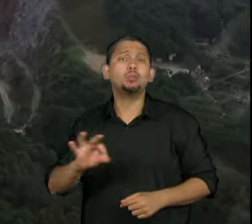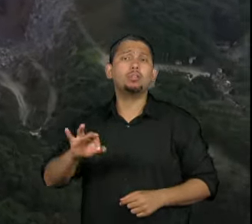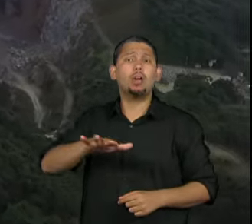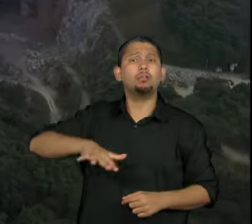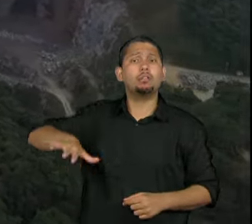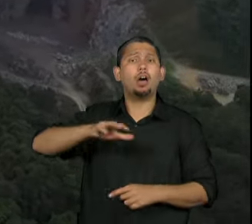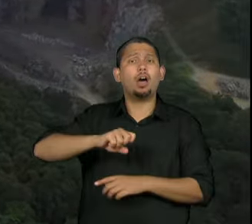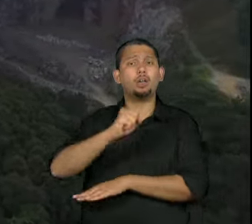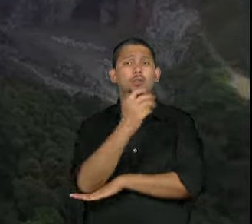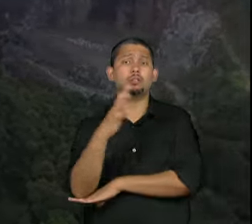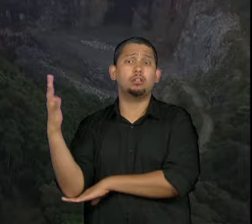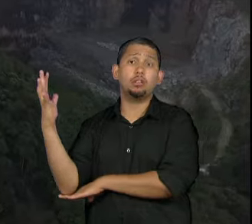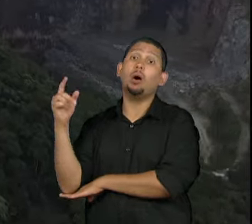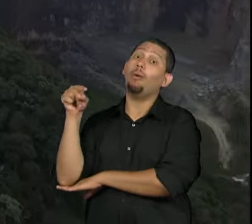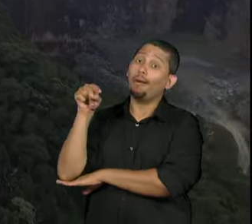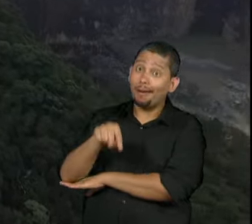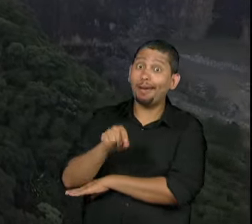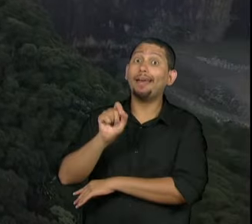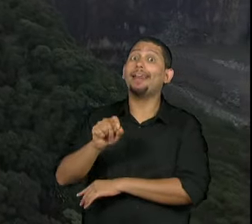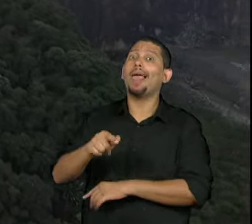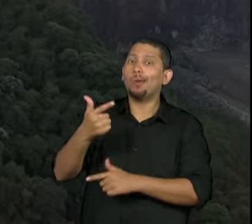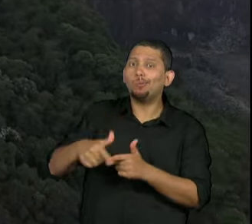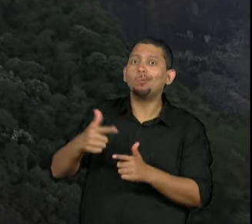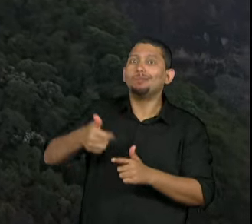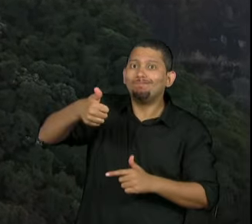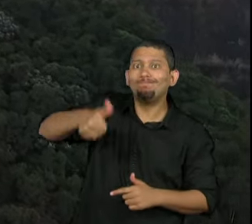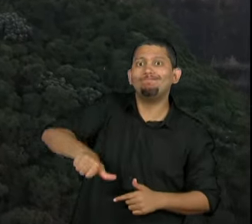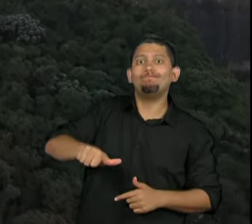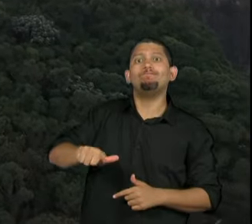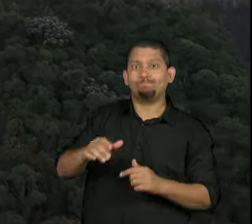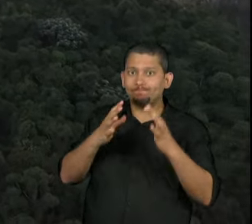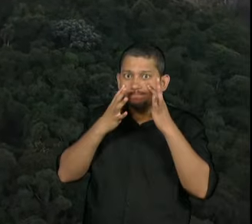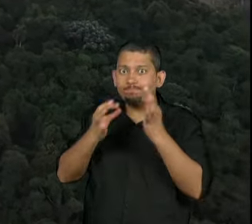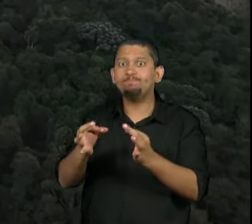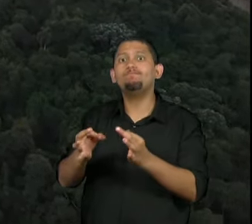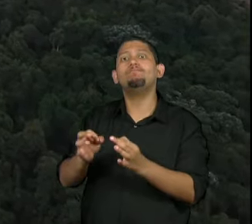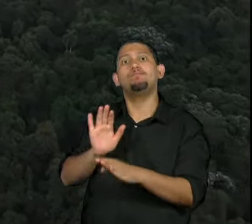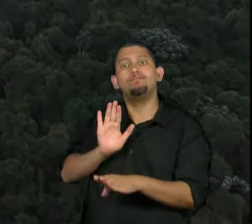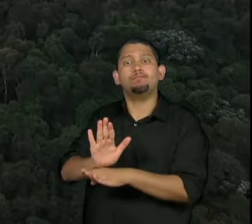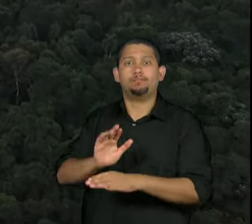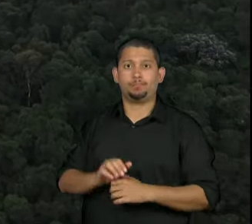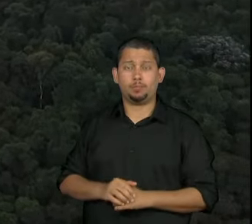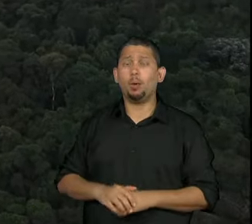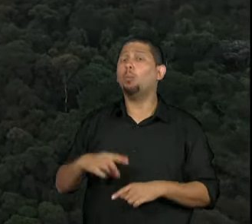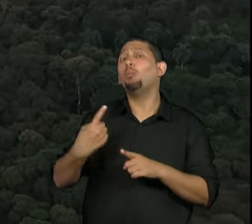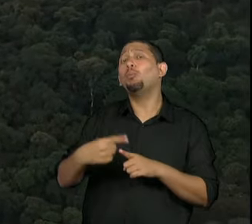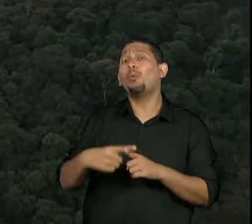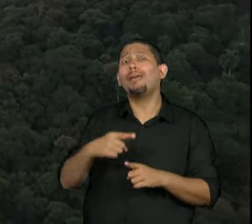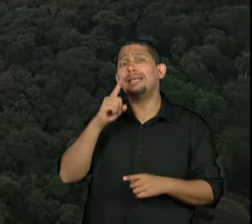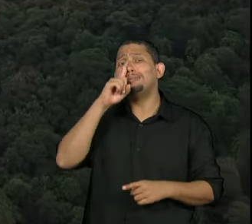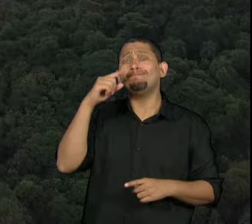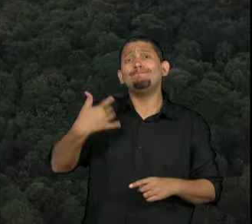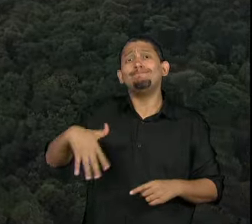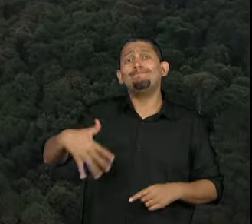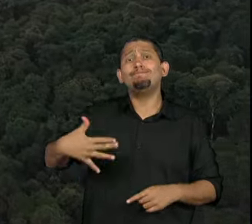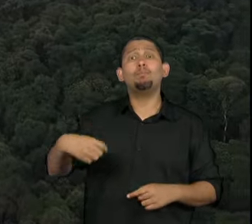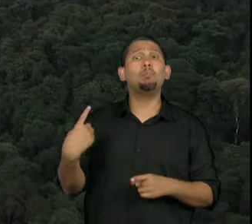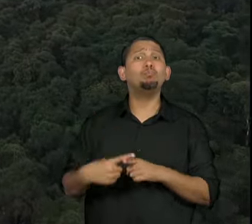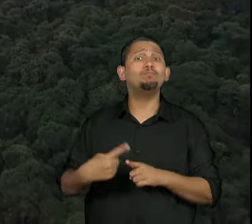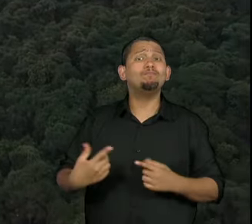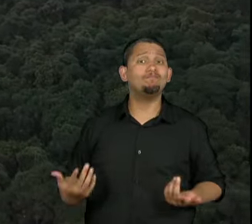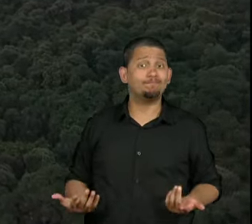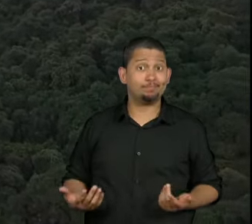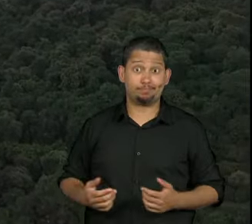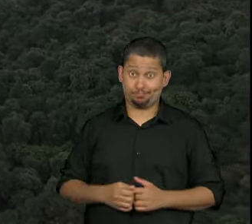são considerados como municípios críticos do ponto de vista ambiental. Por que são críticos? Eu acho que isso é importante a população entender. Se nós